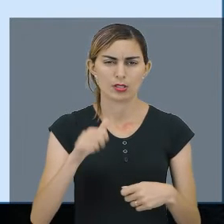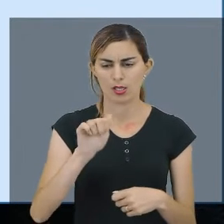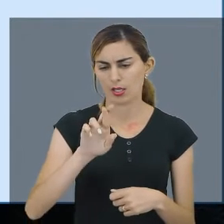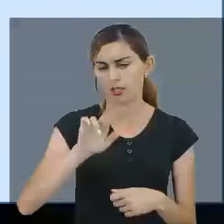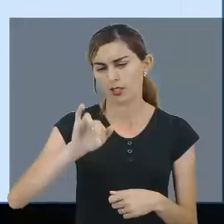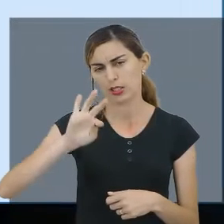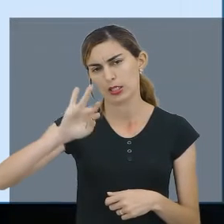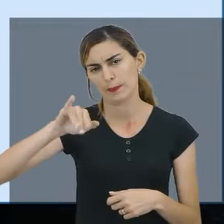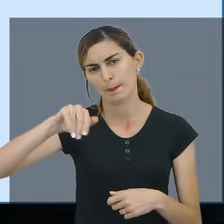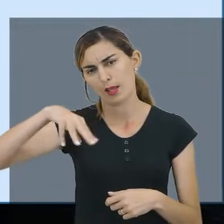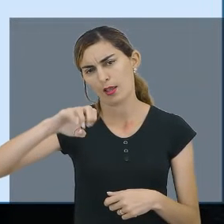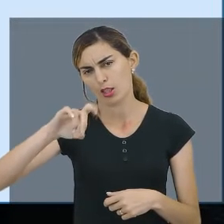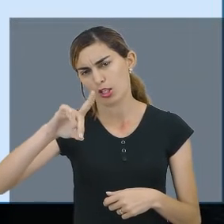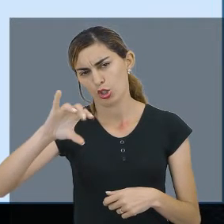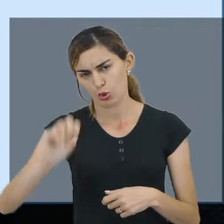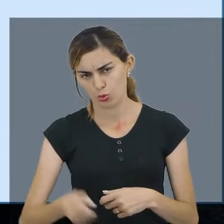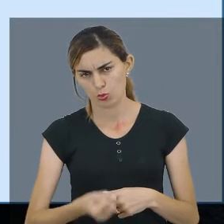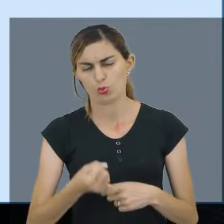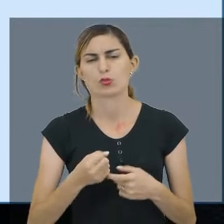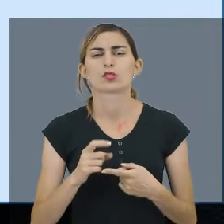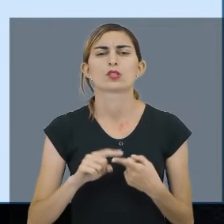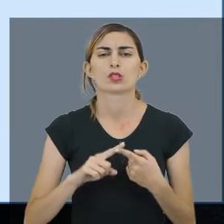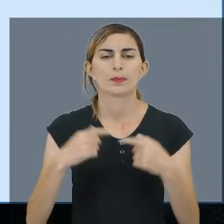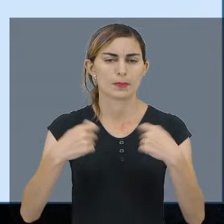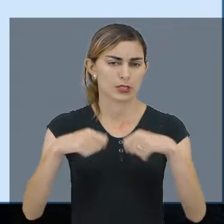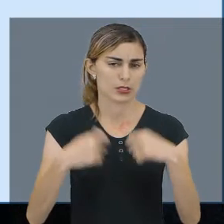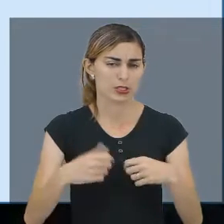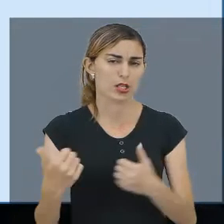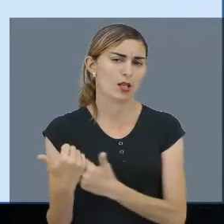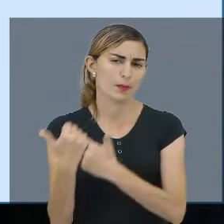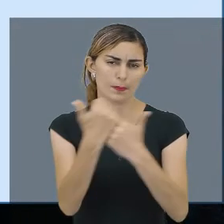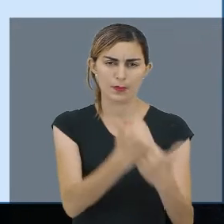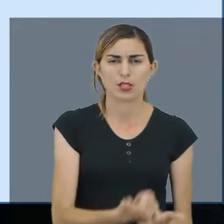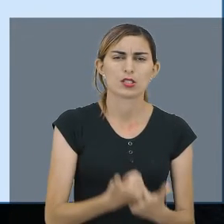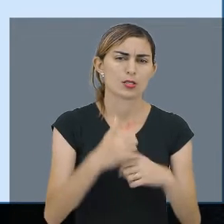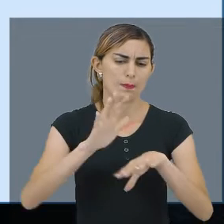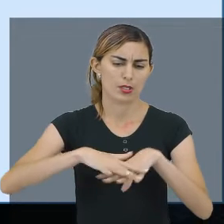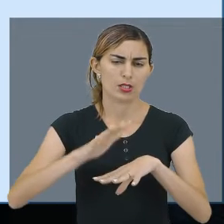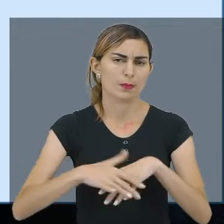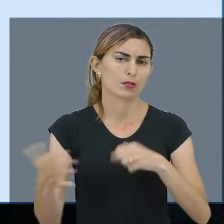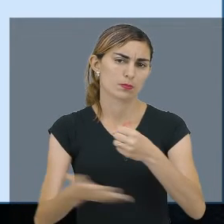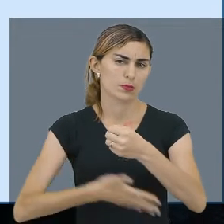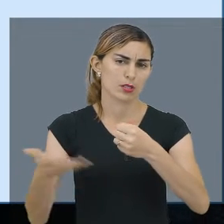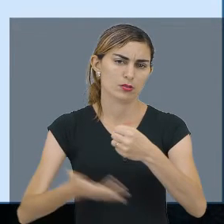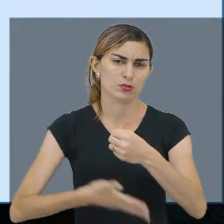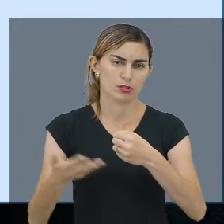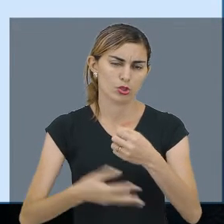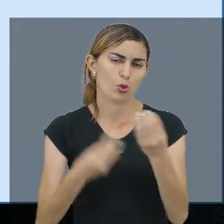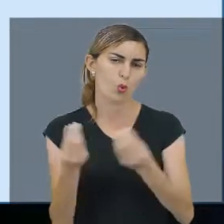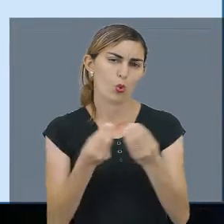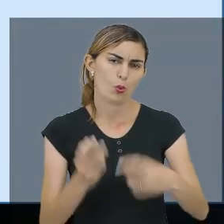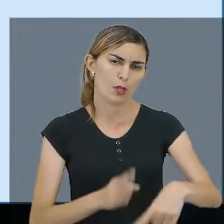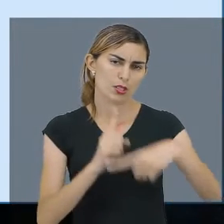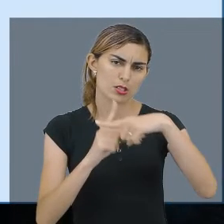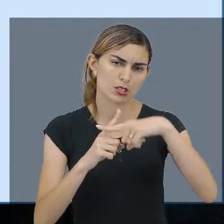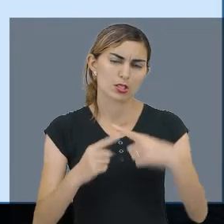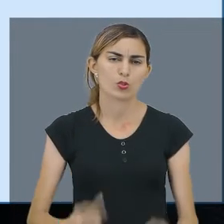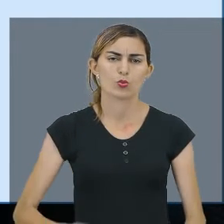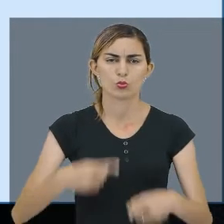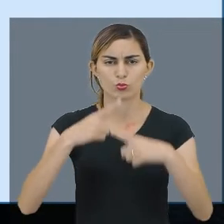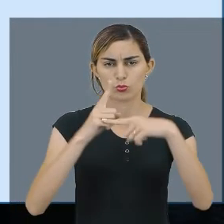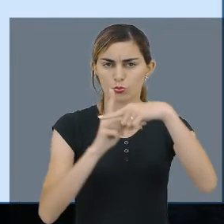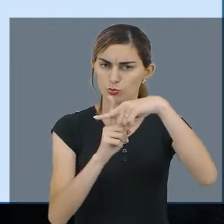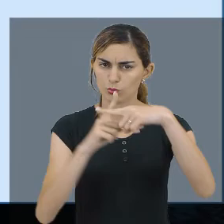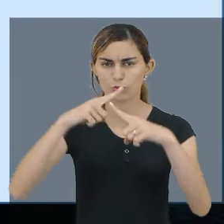aritméticos. Os operadores aritméticos, eles representam operações matemáticas básicas, como adição,